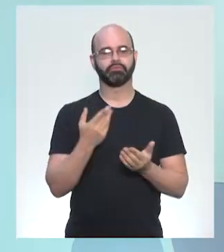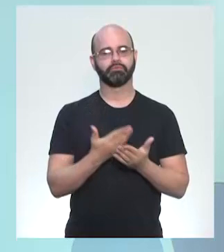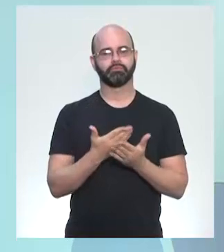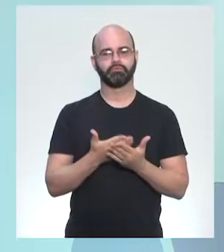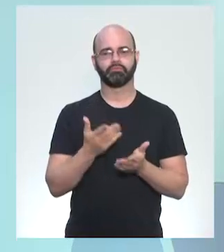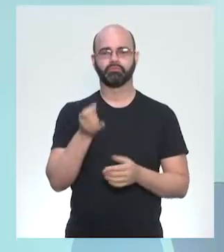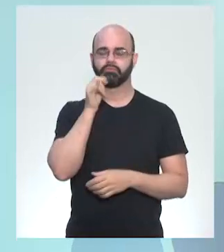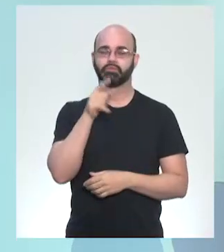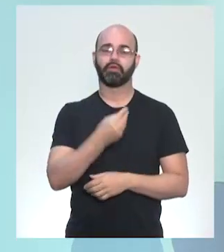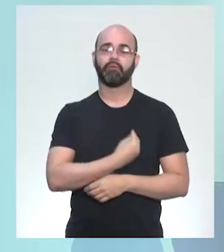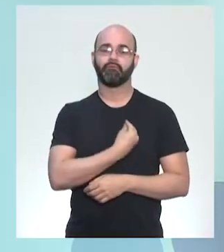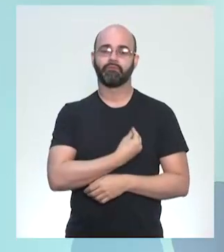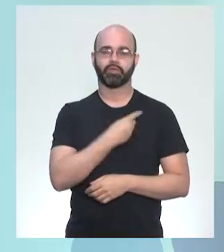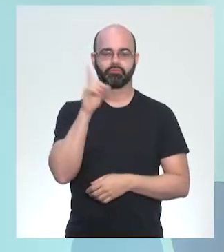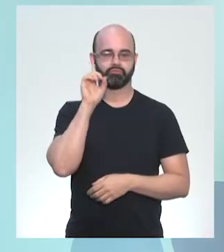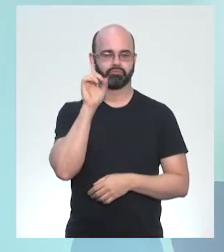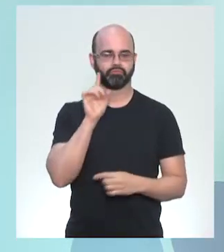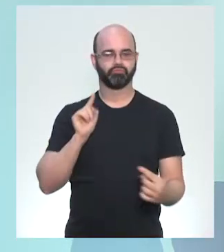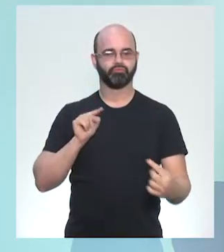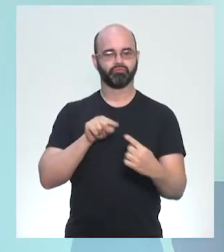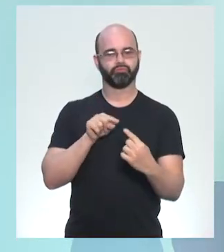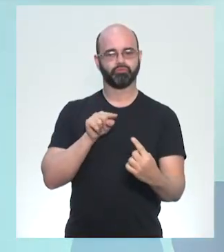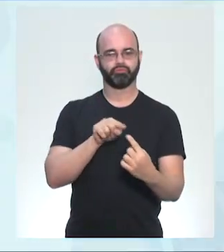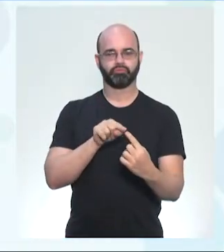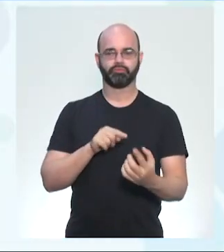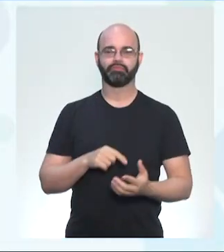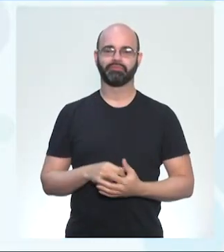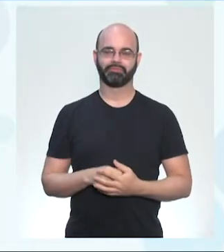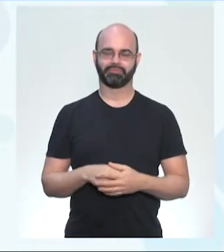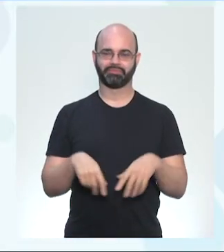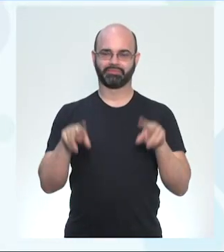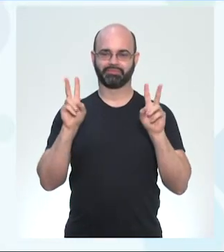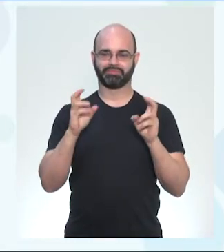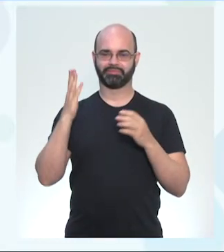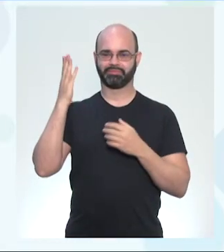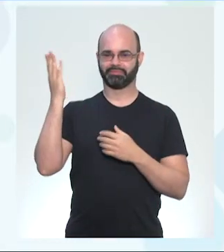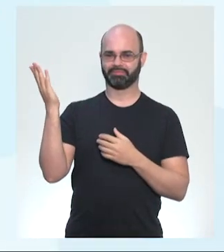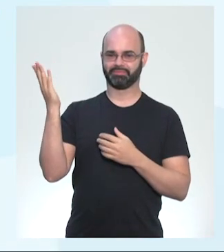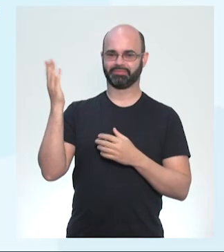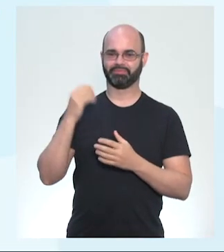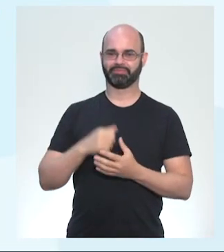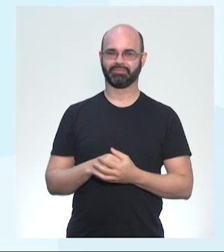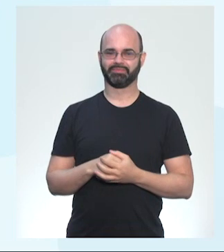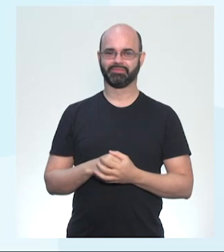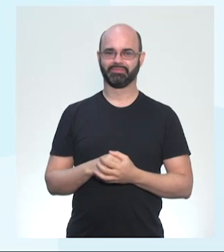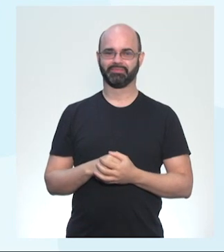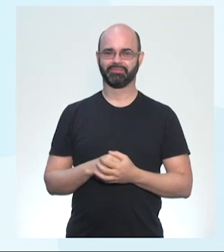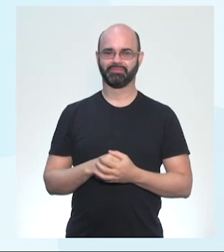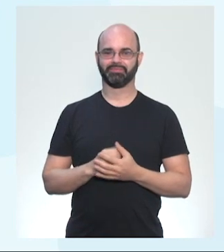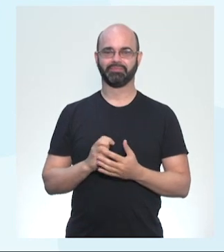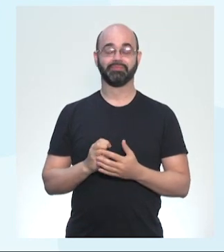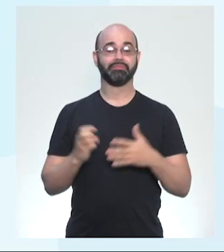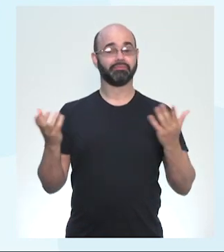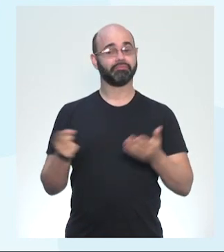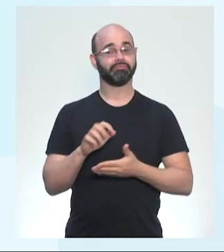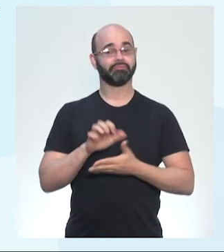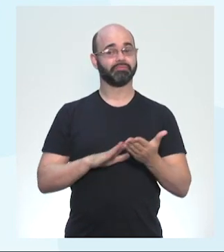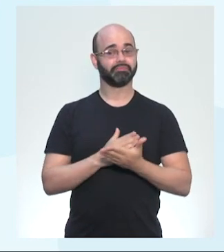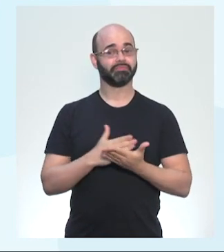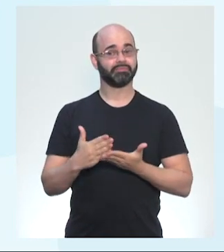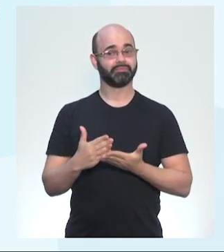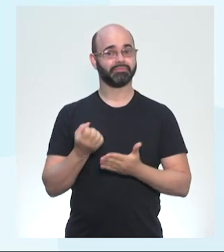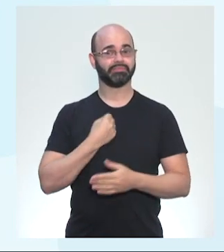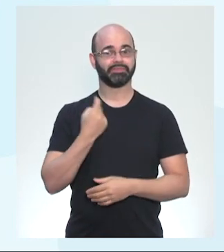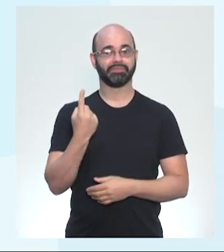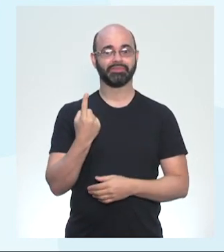sua rotina de vida. Nosso diretor Marcelo vai colocar ali o título da aula de hoje, só para reforçar, e aí a gente já vai começar com a atividade 1,